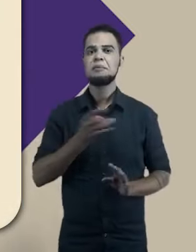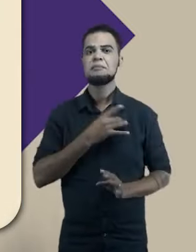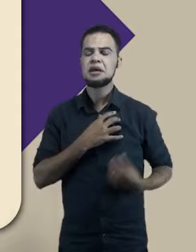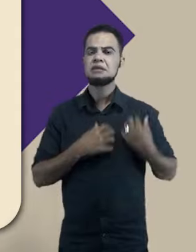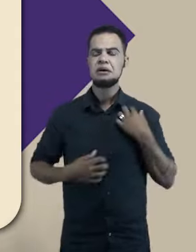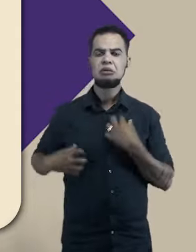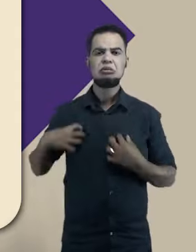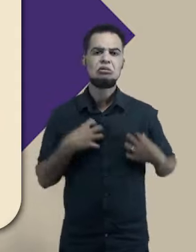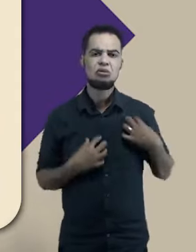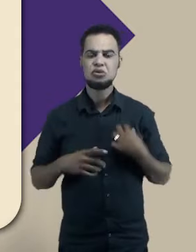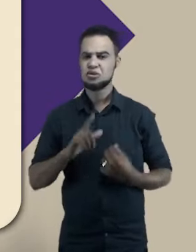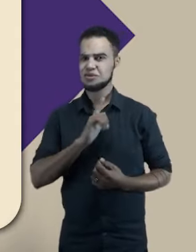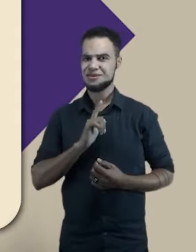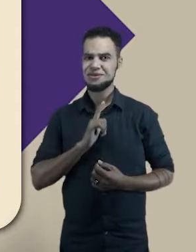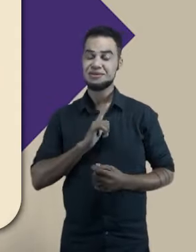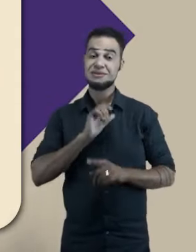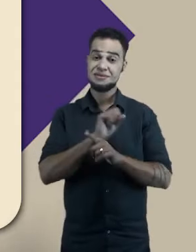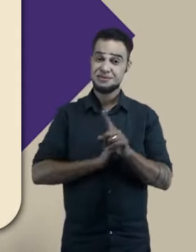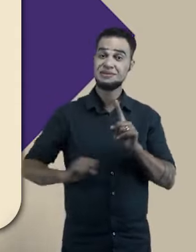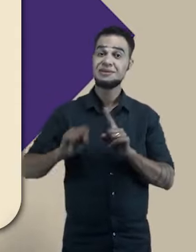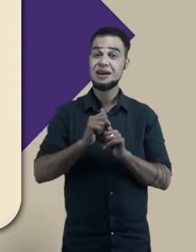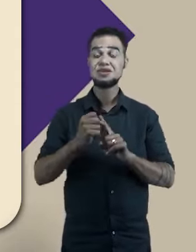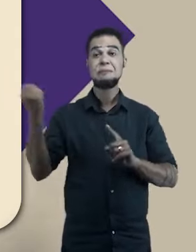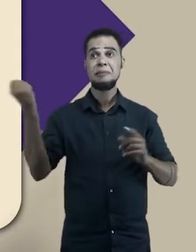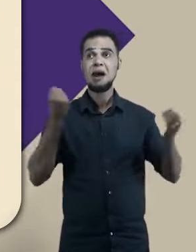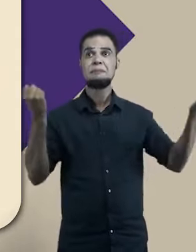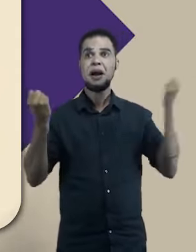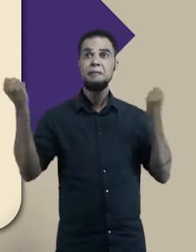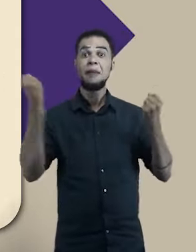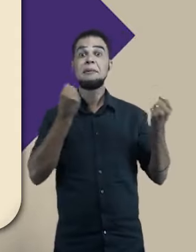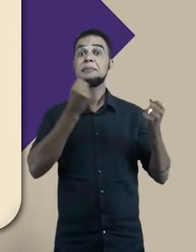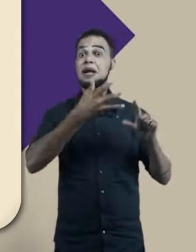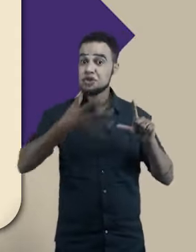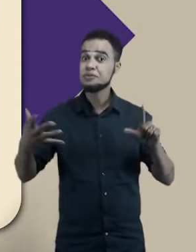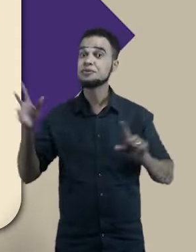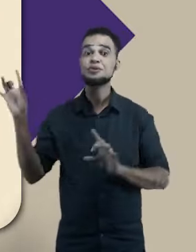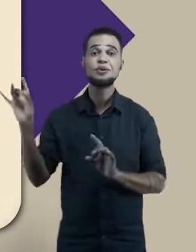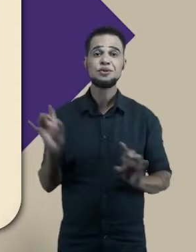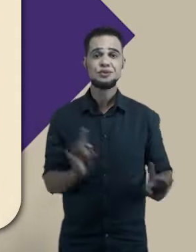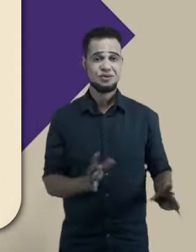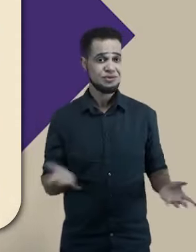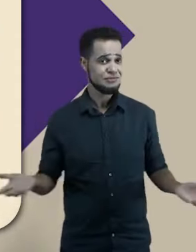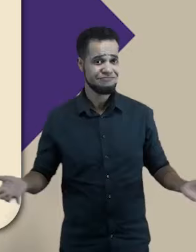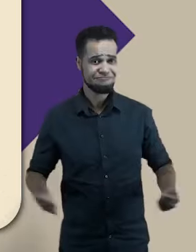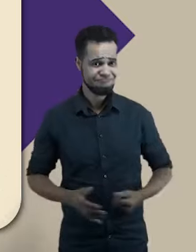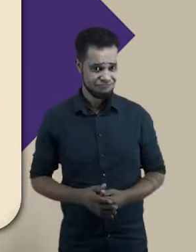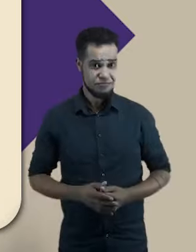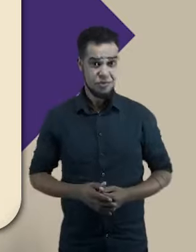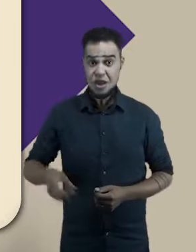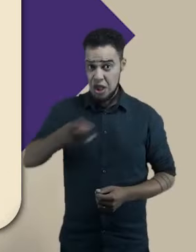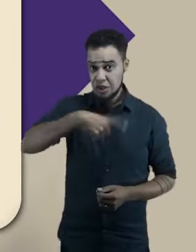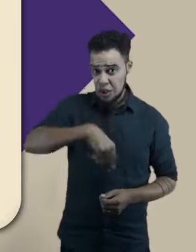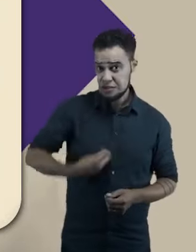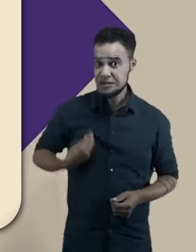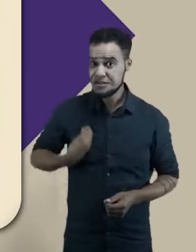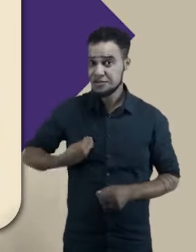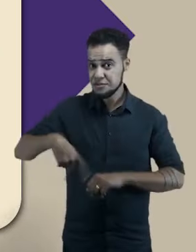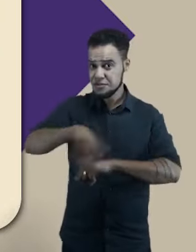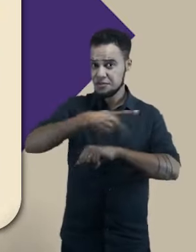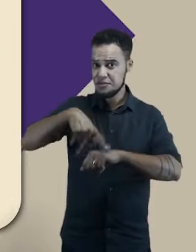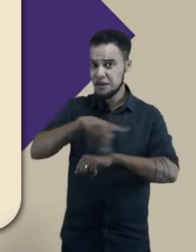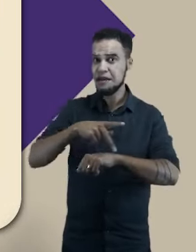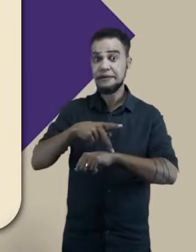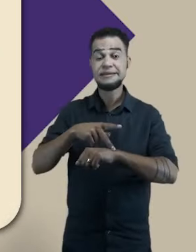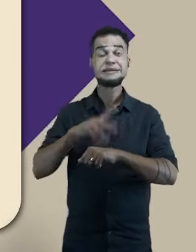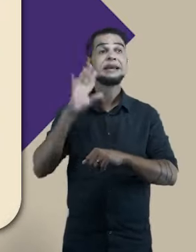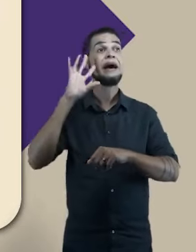das angústias que eu tenho, dessa sociedade que mata a gente todos os dias. E inclusive, né, nós estamos num país que acredita que